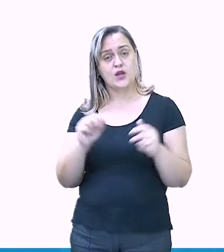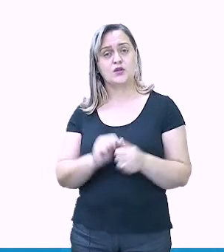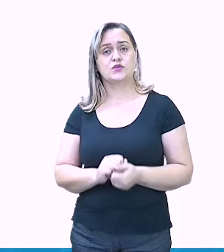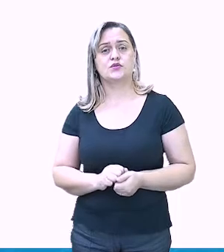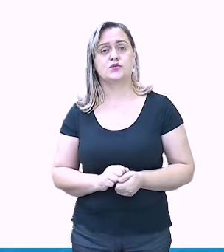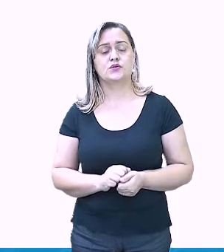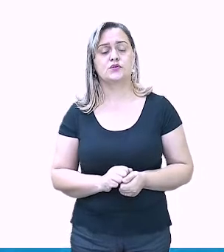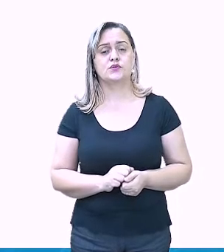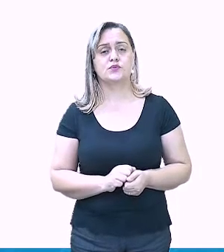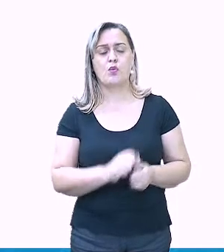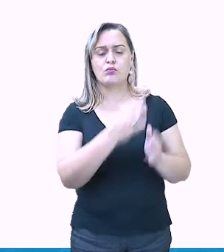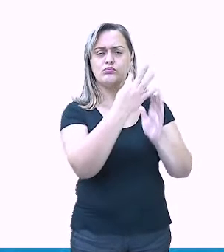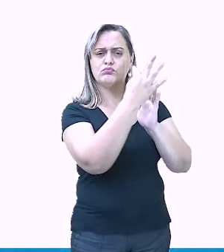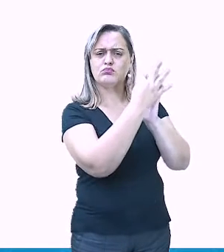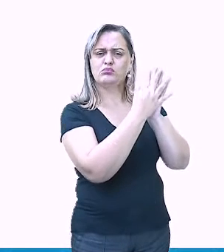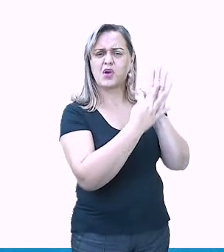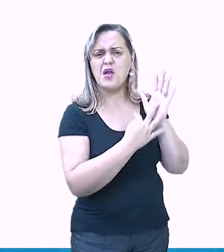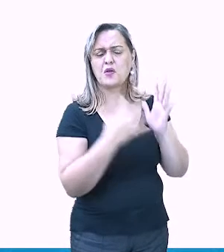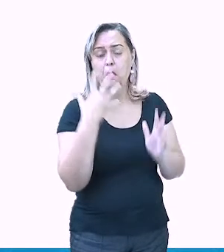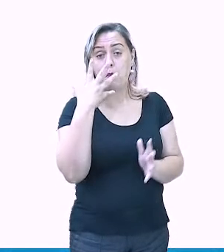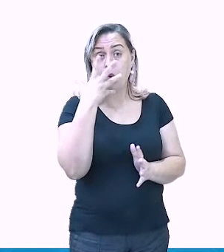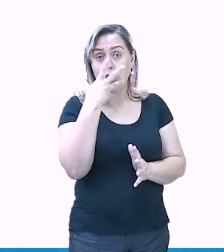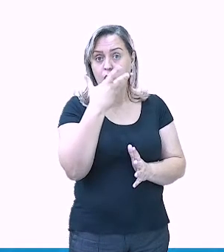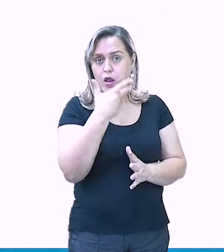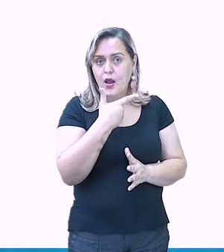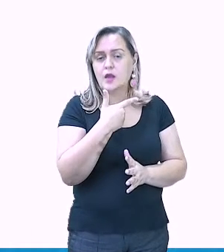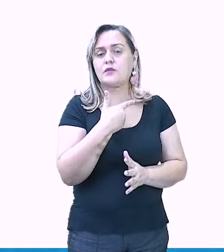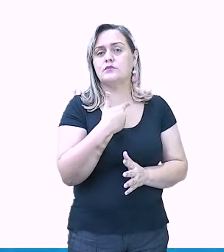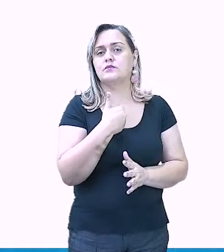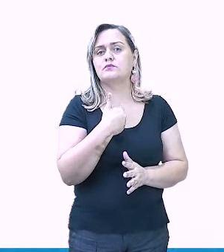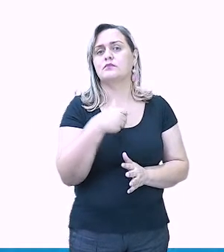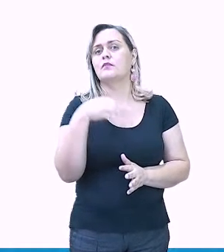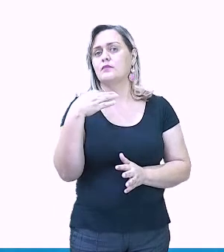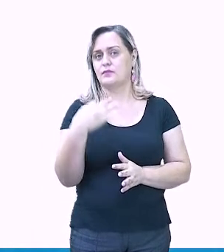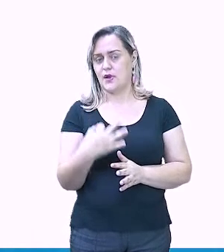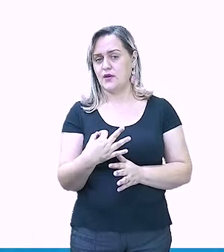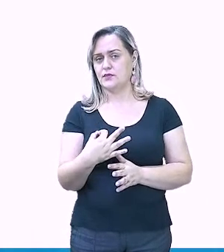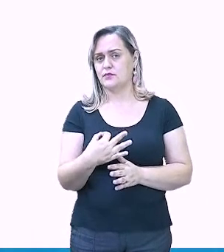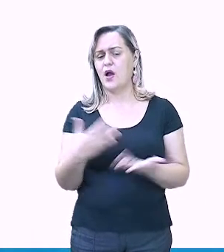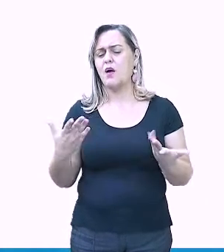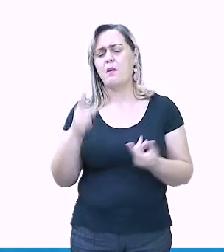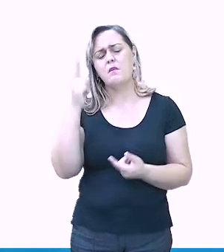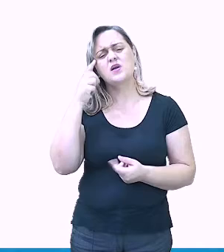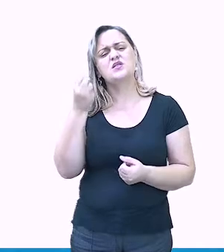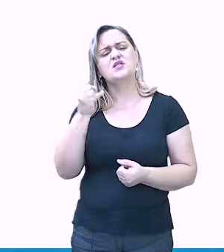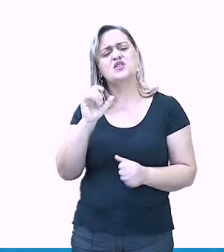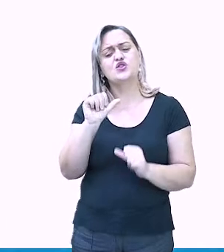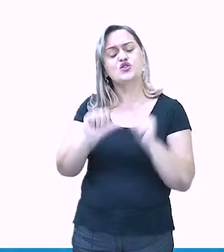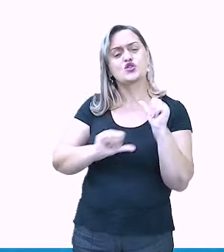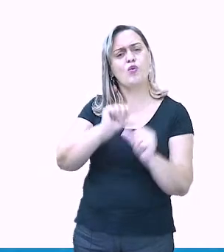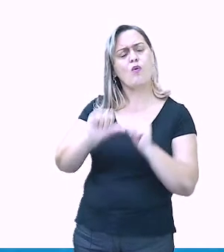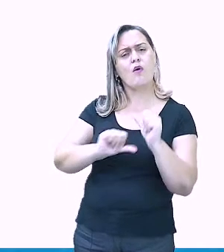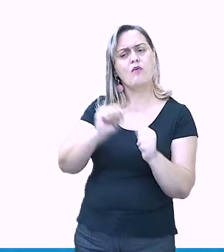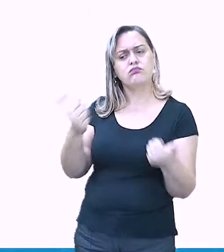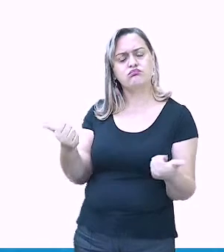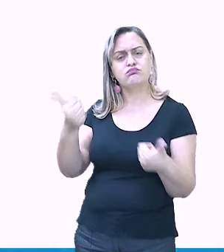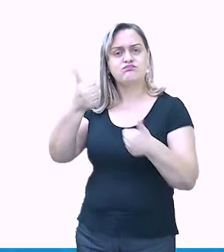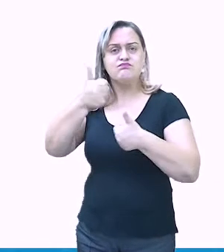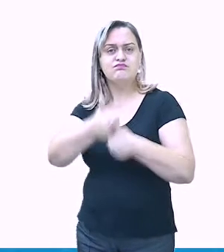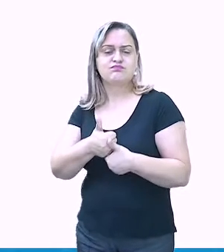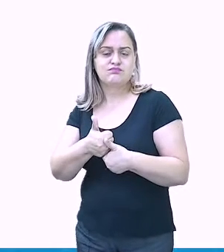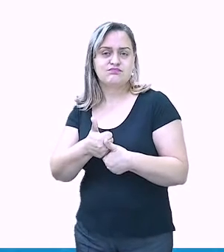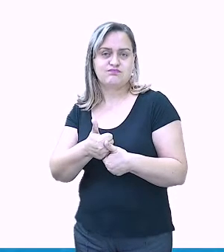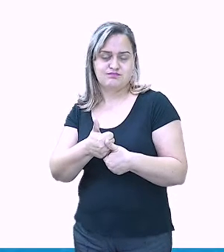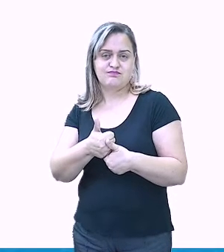totalmente admirável. Agora, e se nós trocássemos, essas expressões, essas palavras, esses